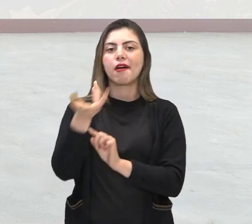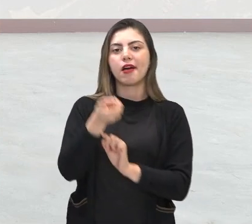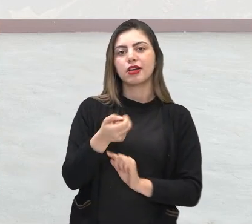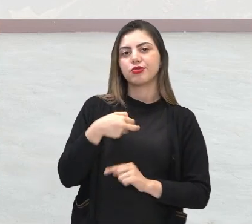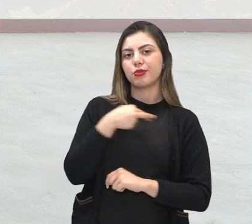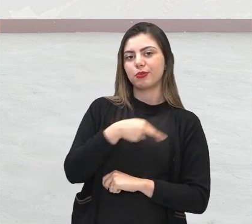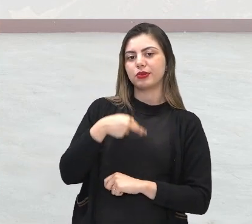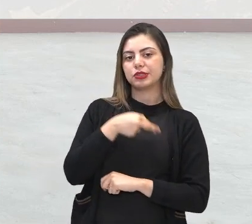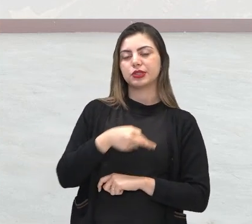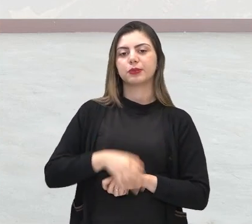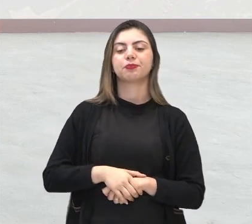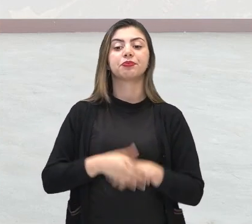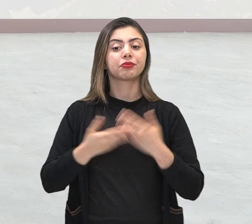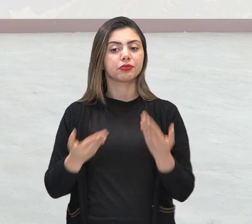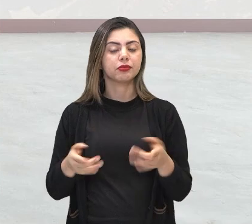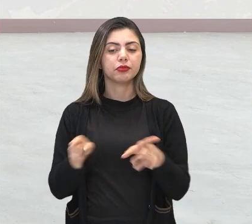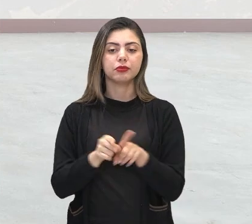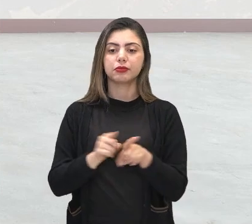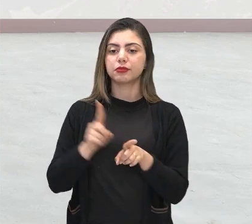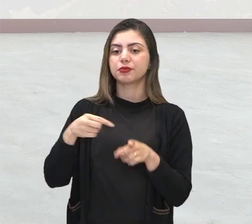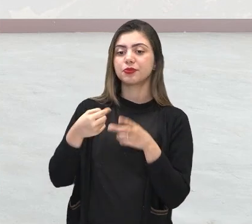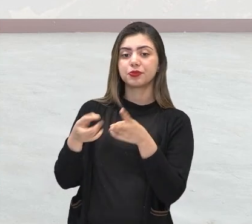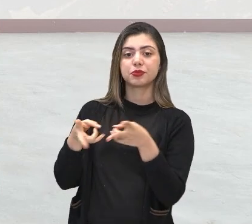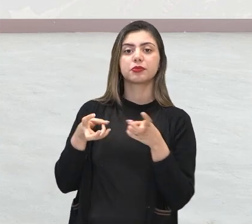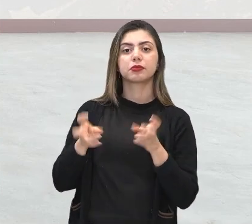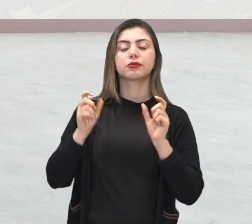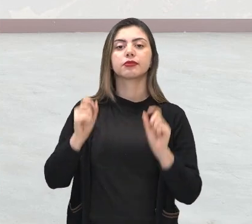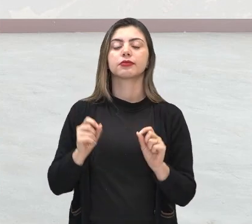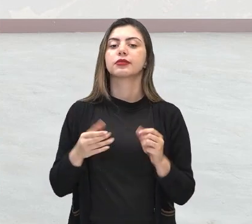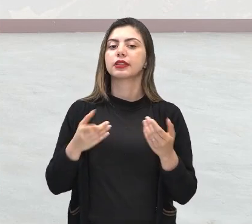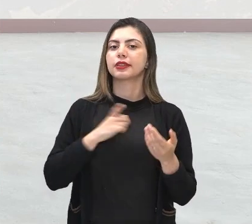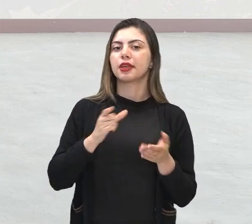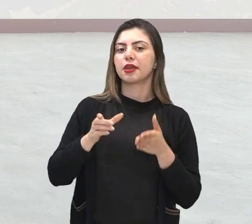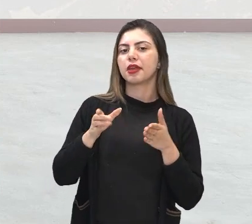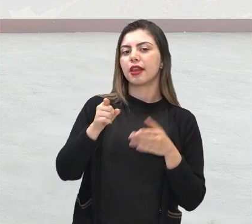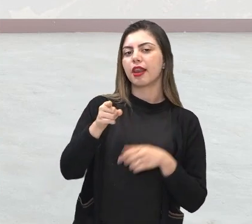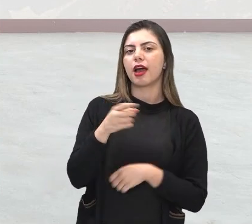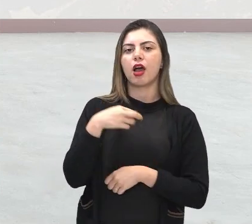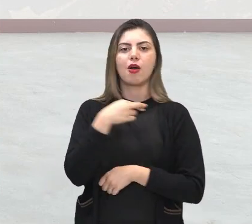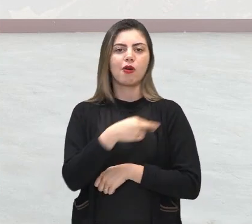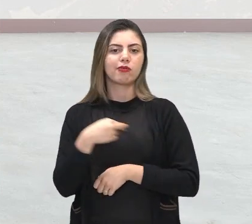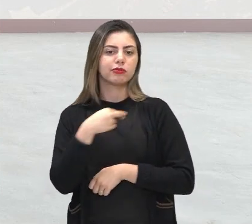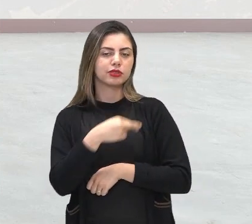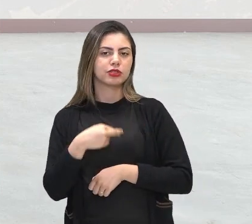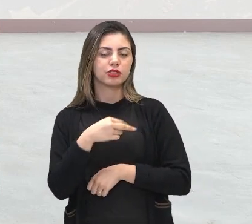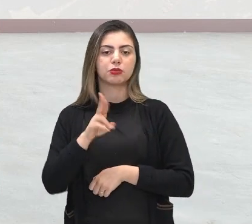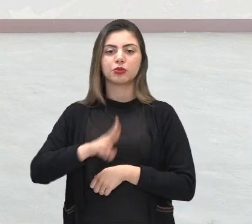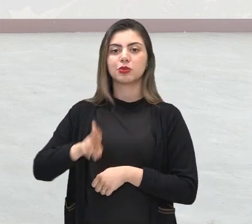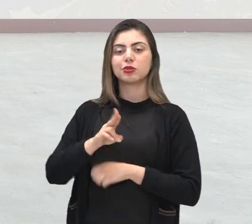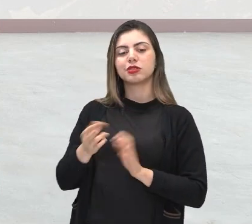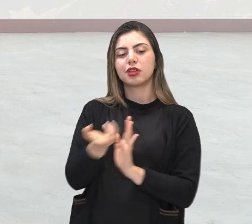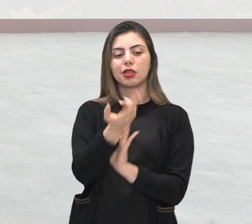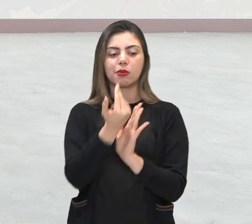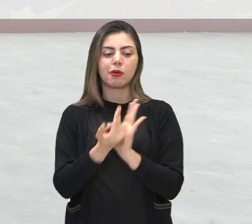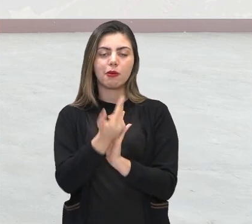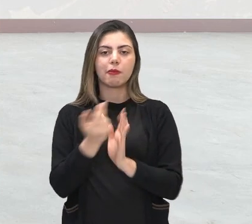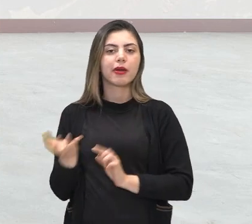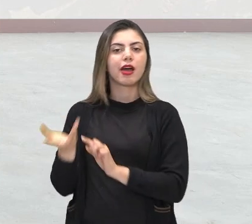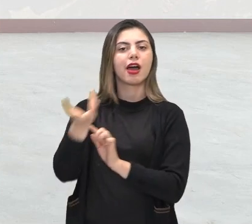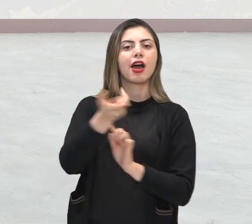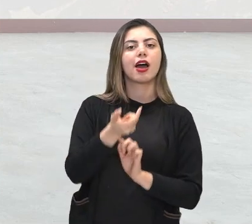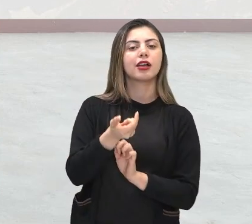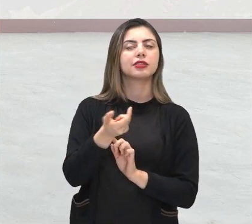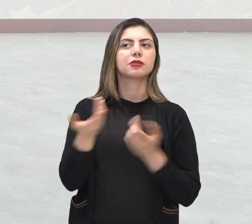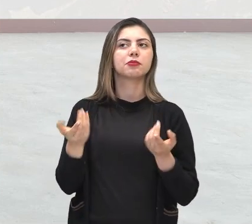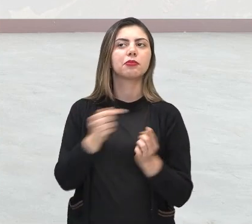e a gente começa a perceber também aqui nesse momento a partir do Romantismo né a utilização da obra de arte como